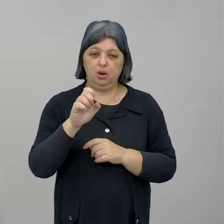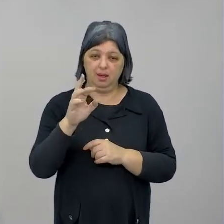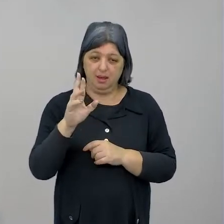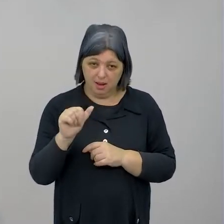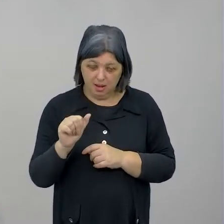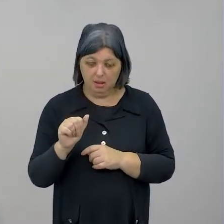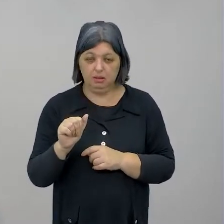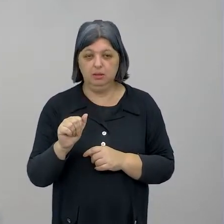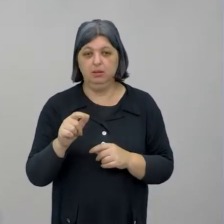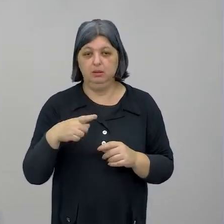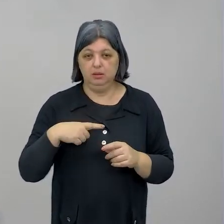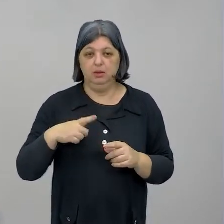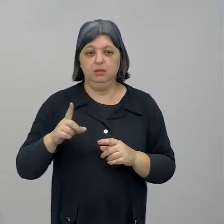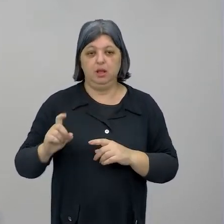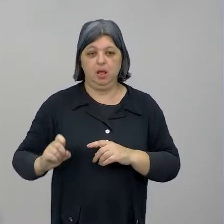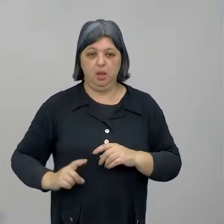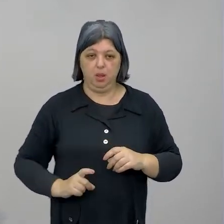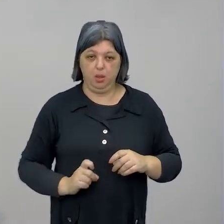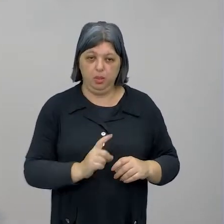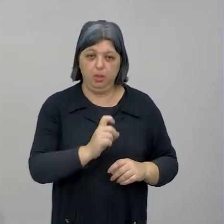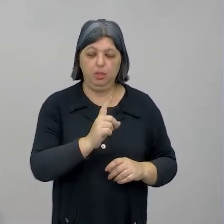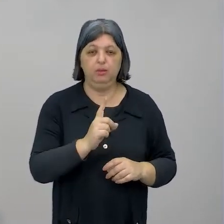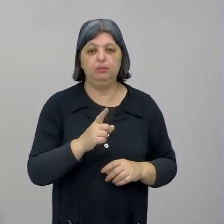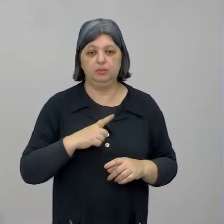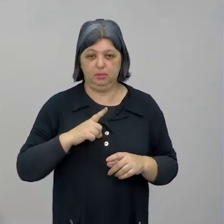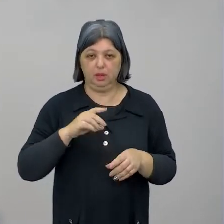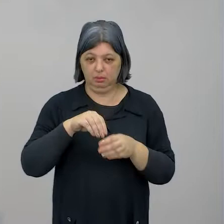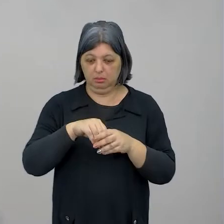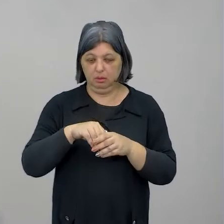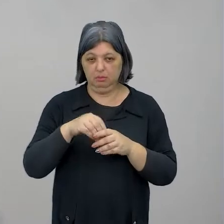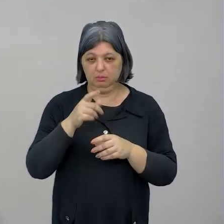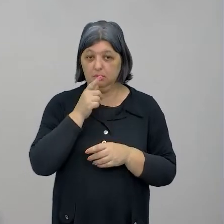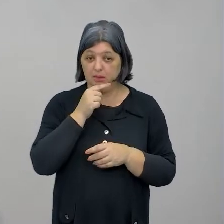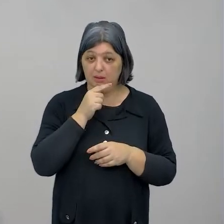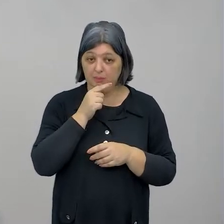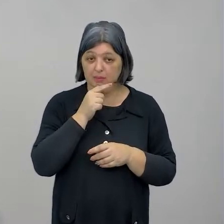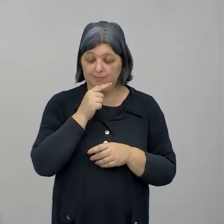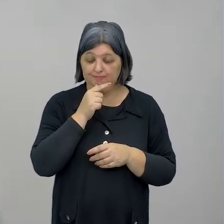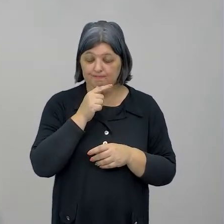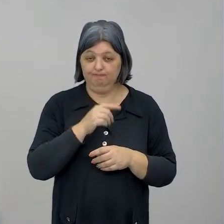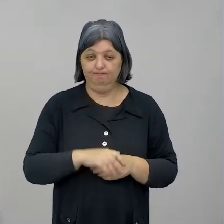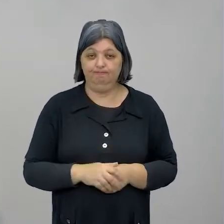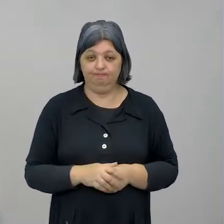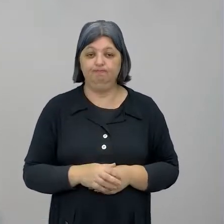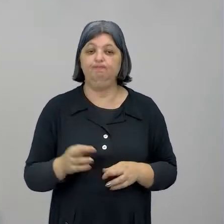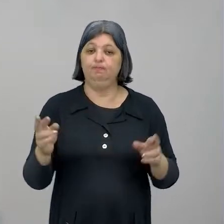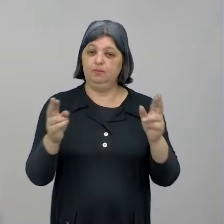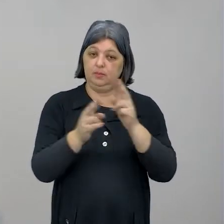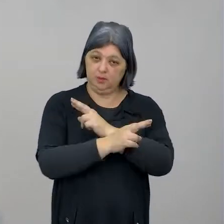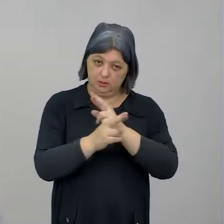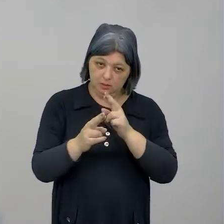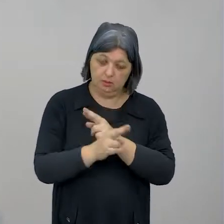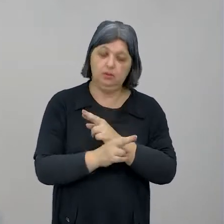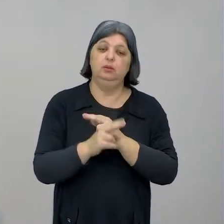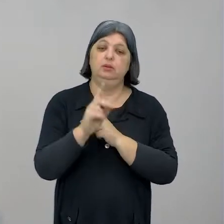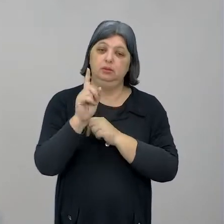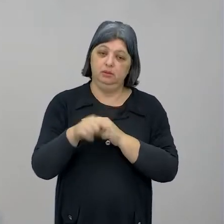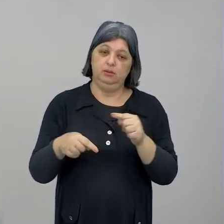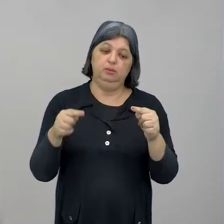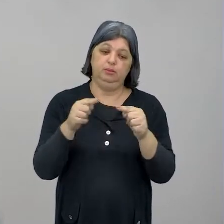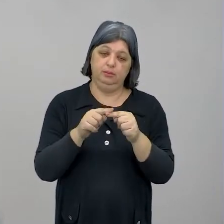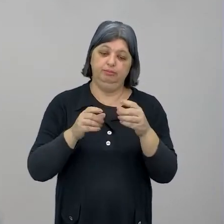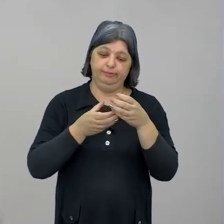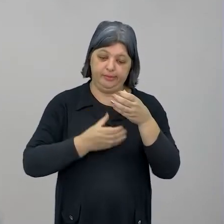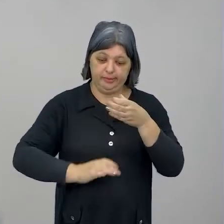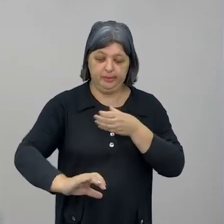grande parte das verminoses, que são doenças que estão diretamente relacionadas ao saneamento básico. E